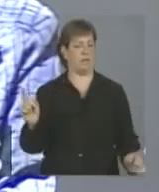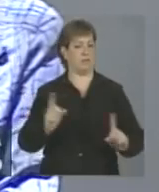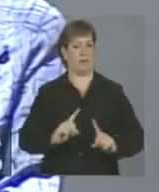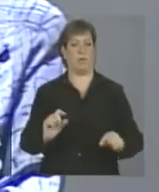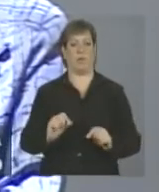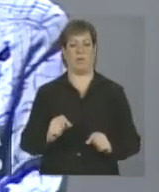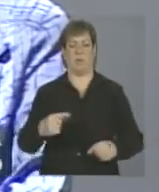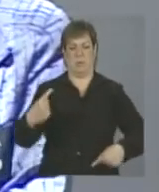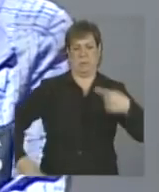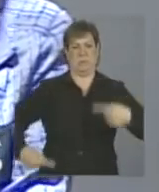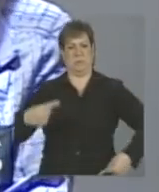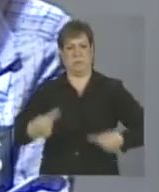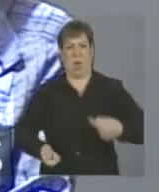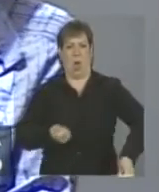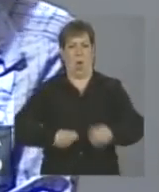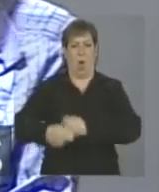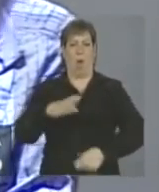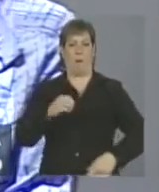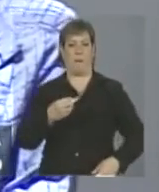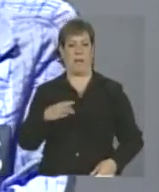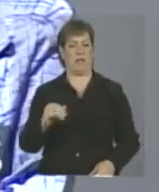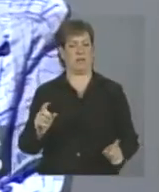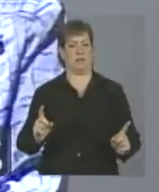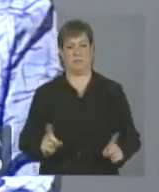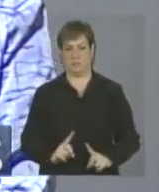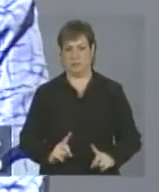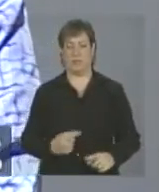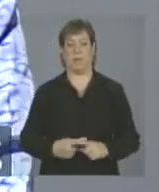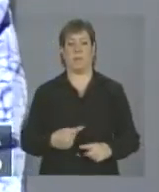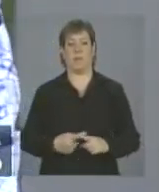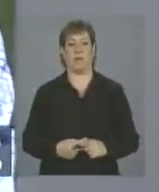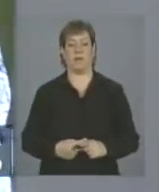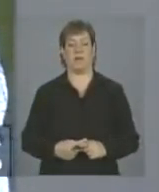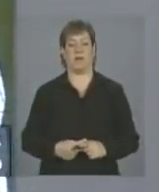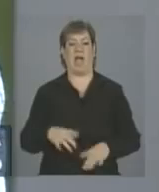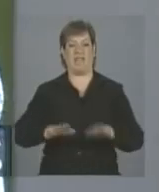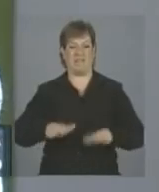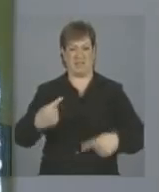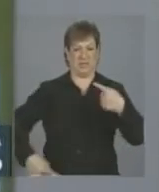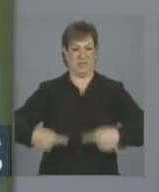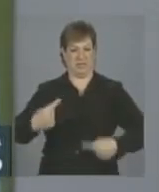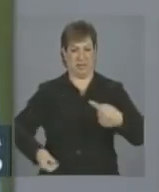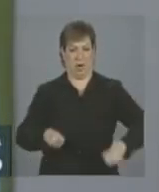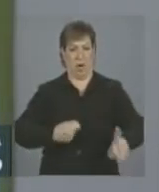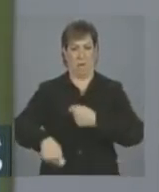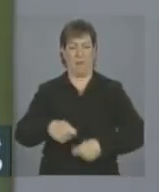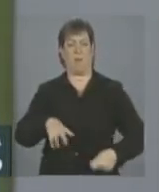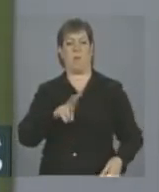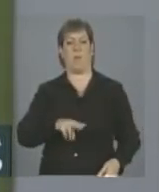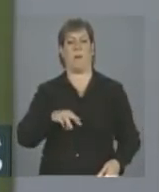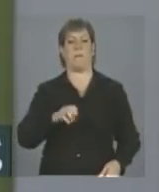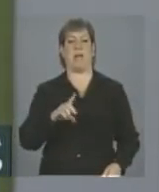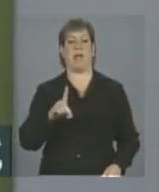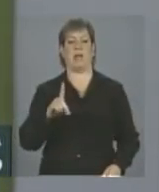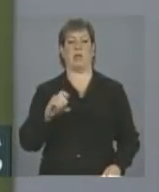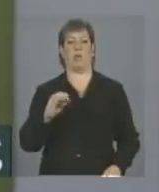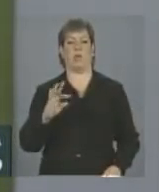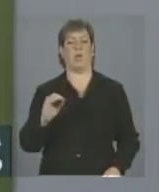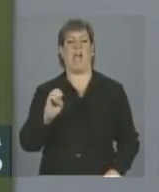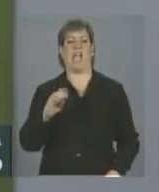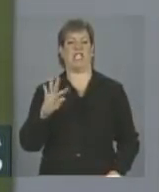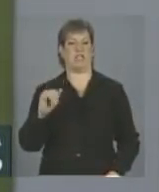guerras comerciais que usa métodos não muito, eu diria assim, não muito